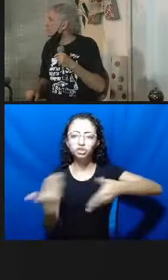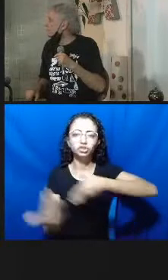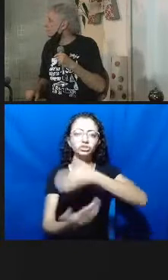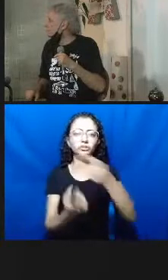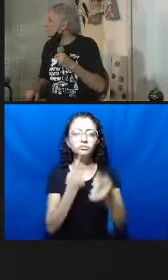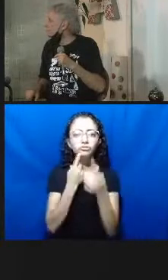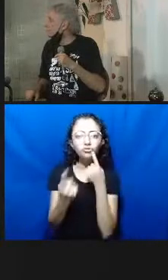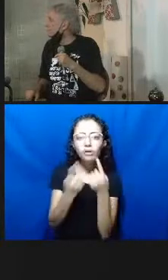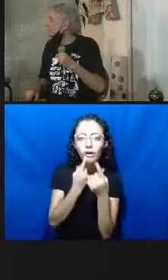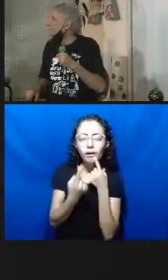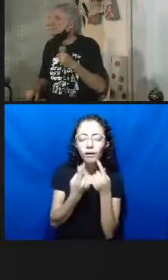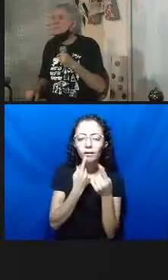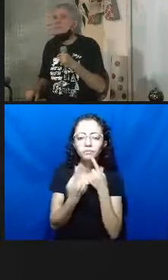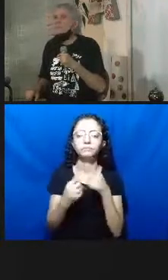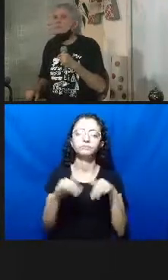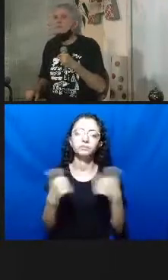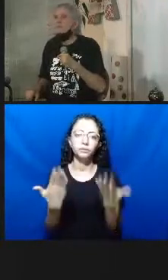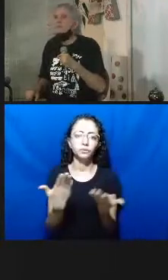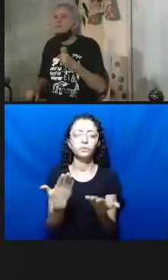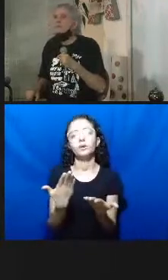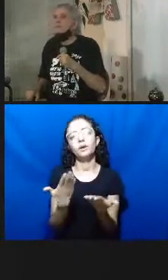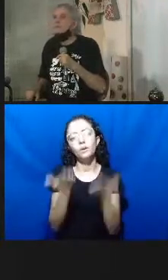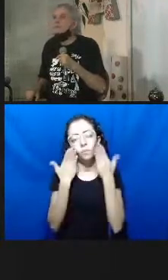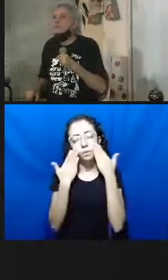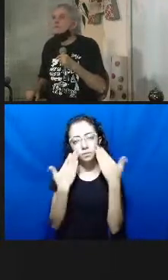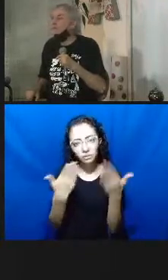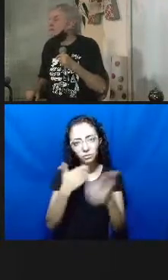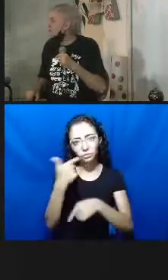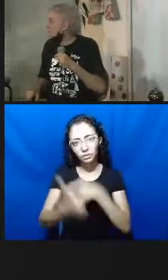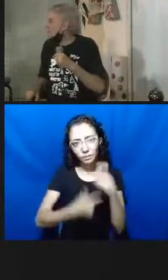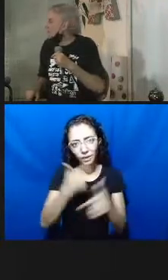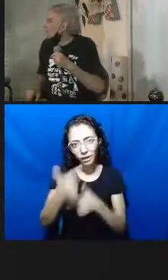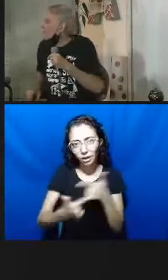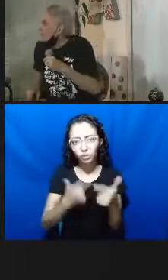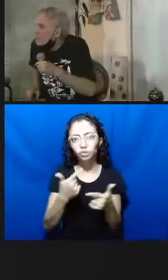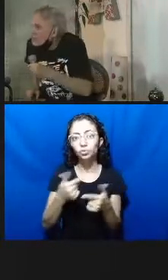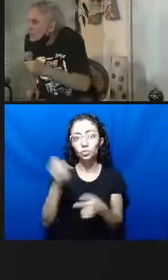de Aço é um trabalho inédito, é a primeira vez que eu estou apresentando aqui em